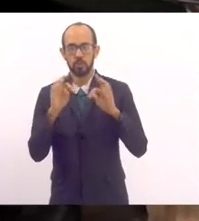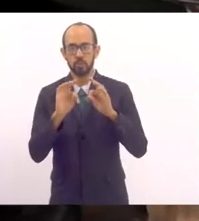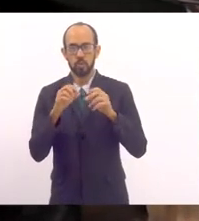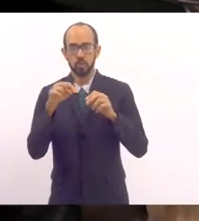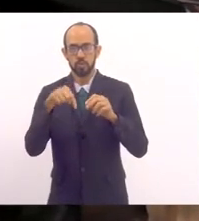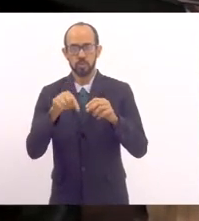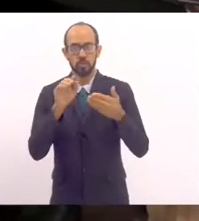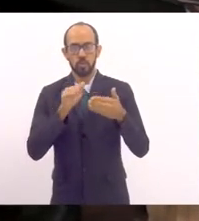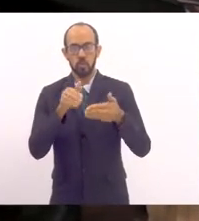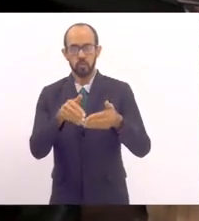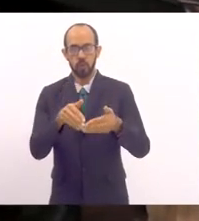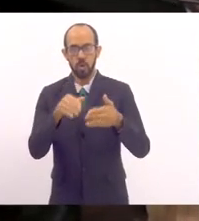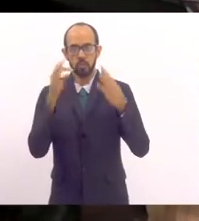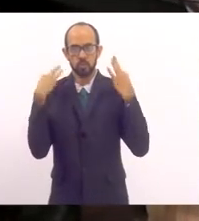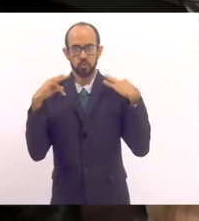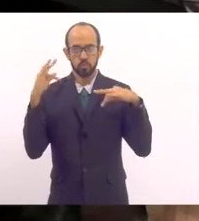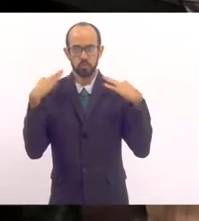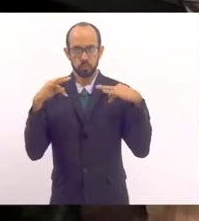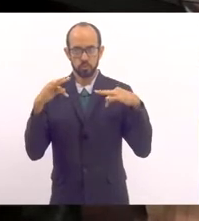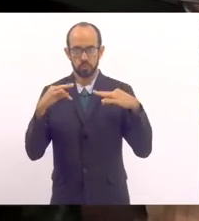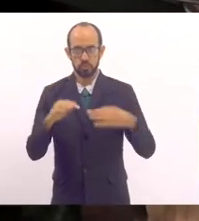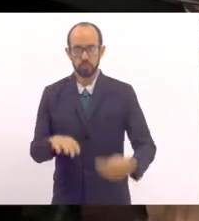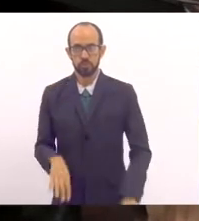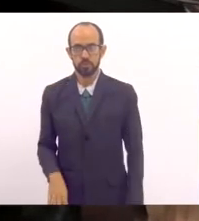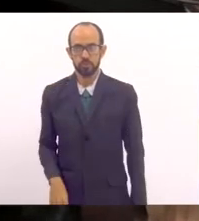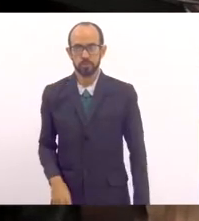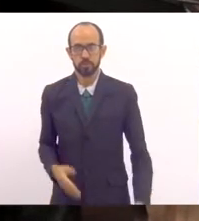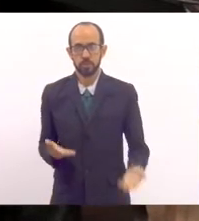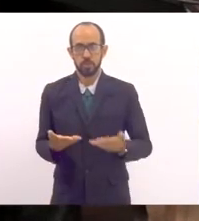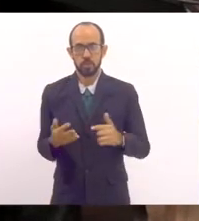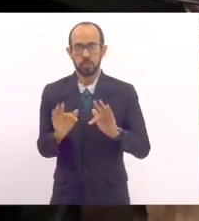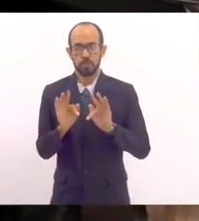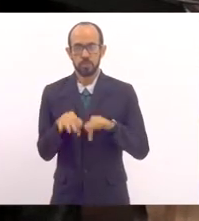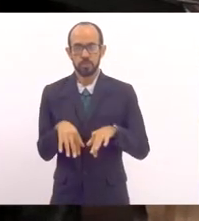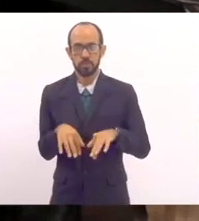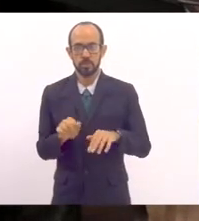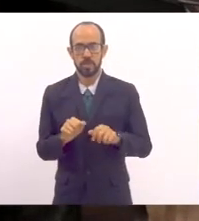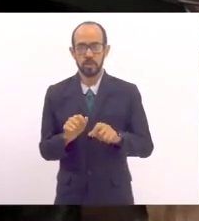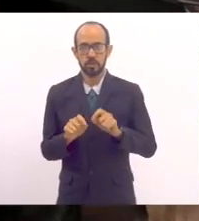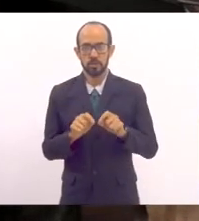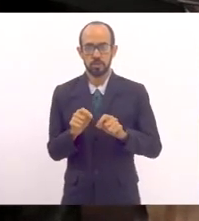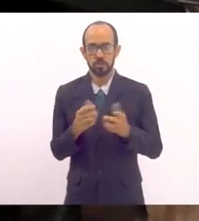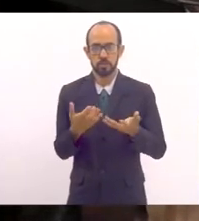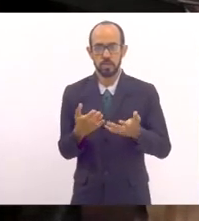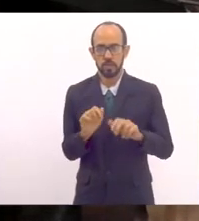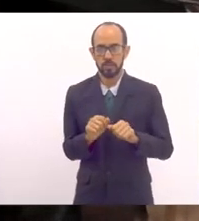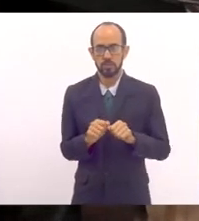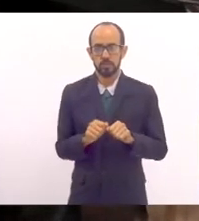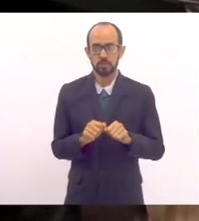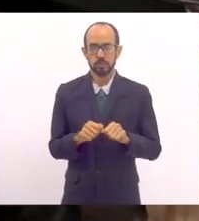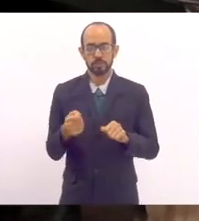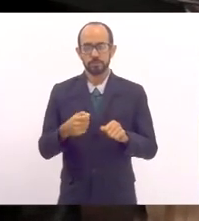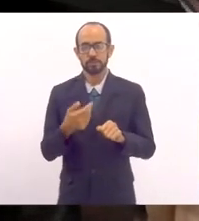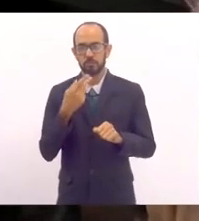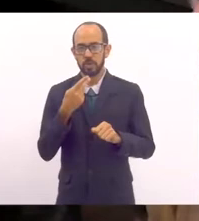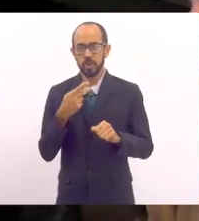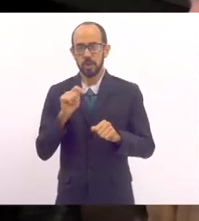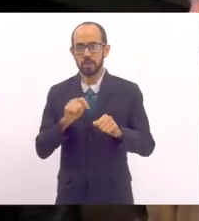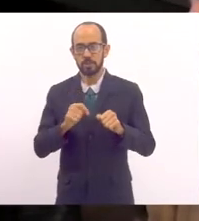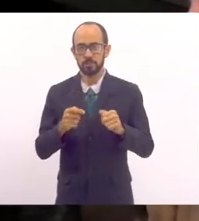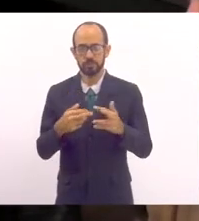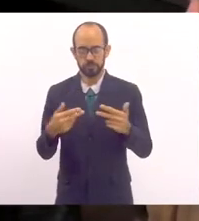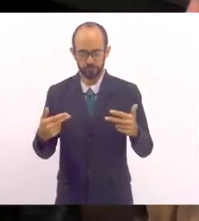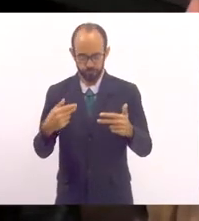turismo. E, para terminar, eu quero até levantar aqui algo que, para mim,